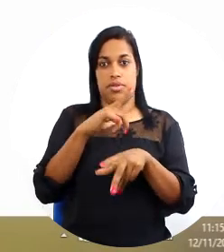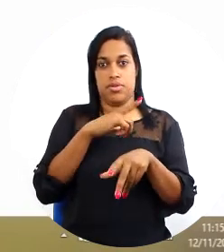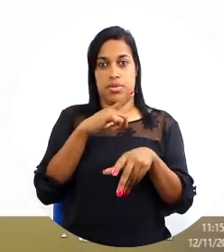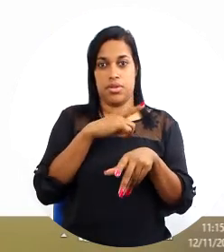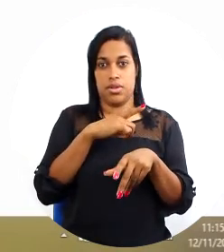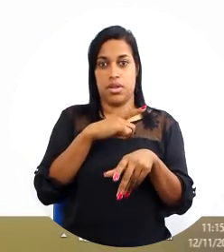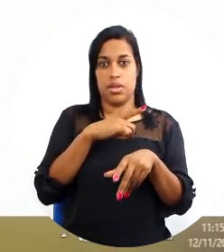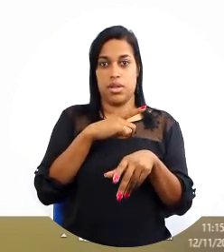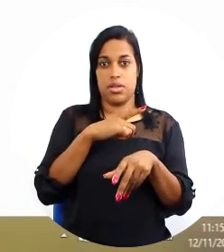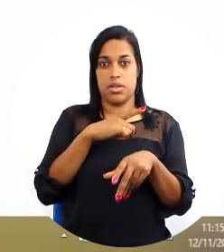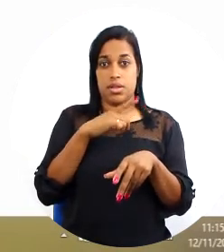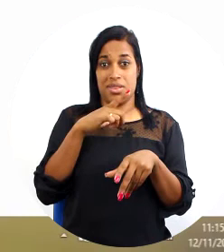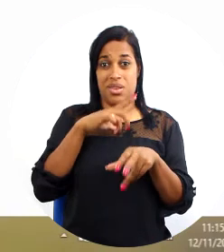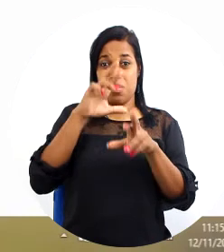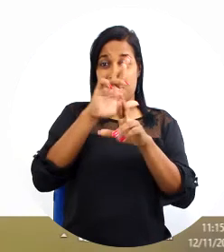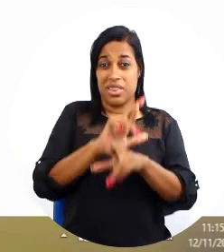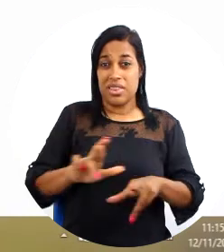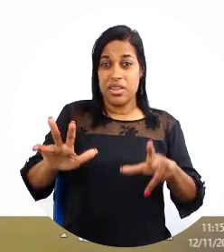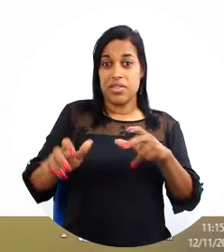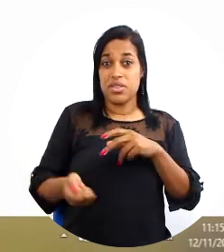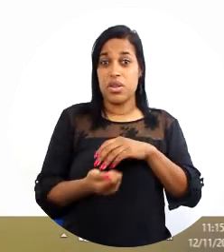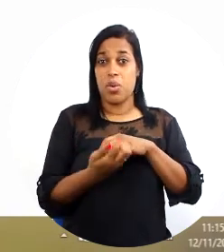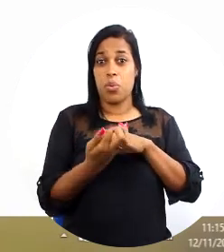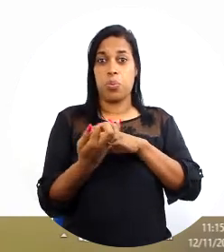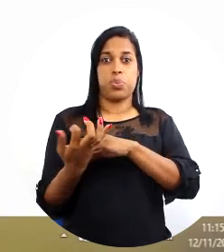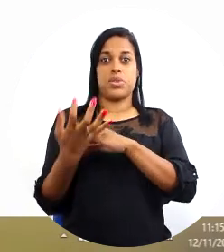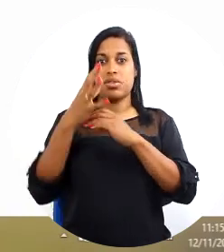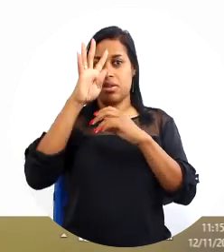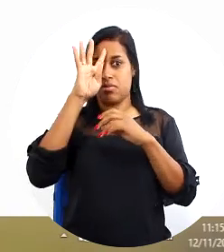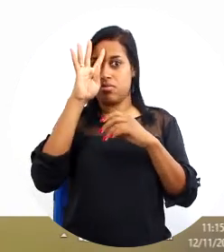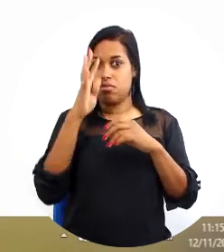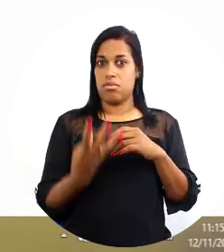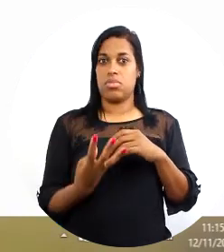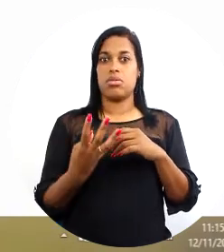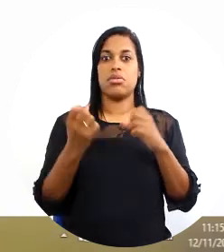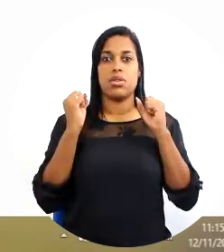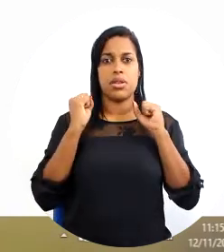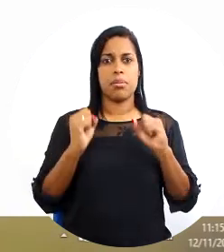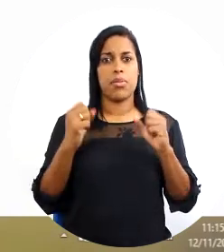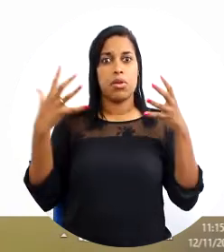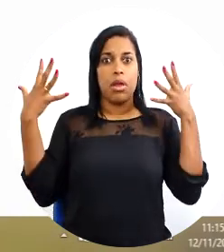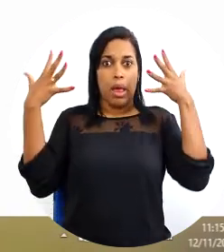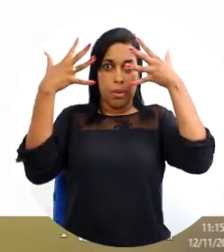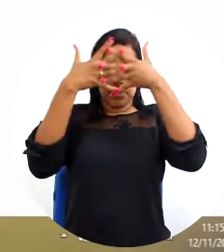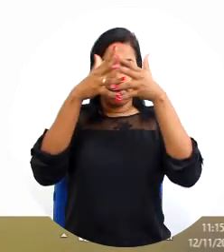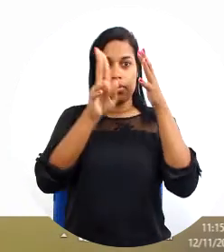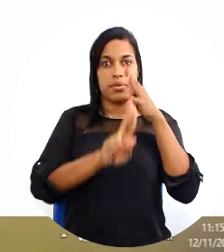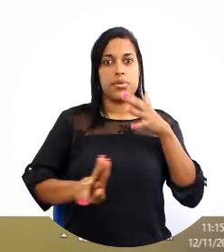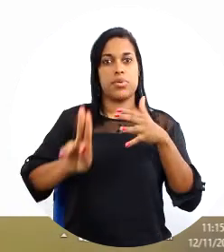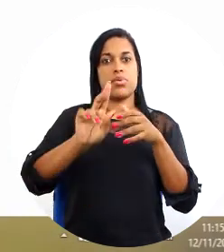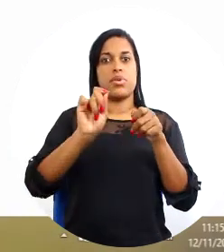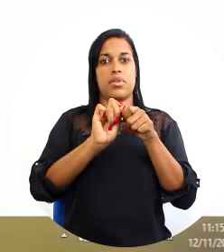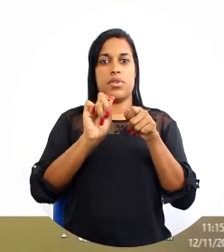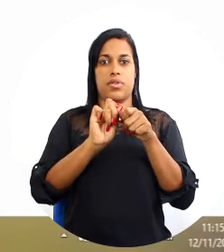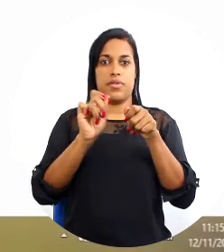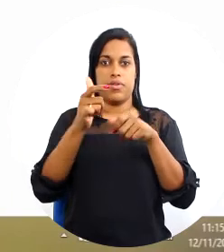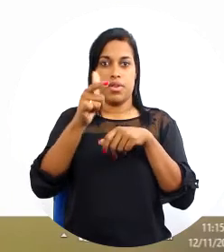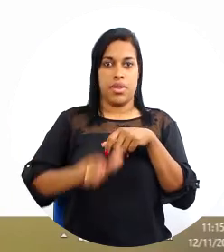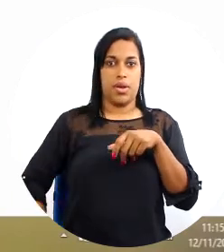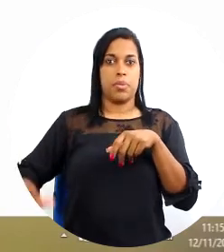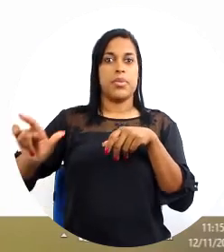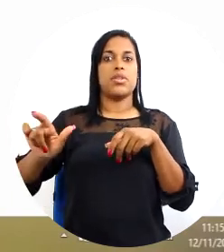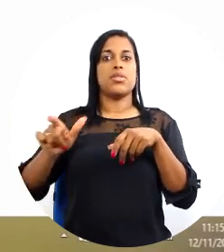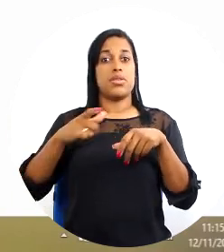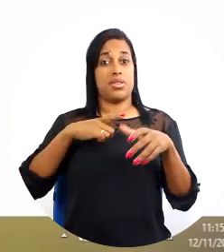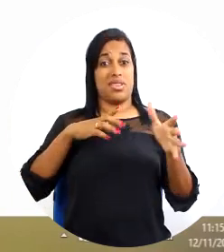então vai ser uma diferença na quantidade de resultados que pode confundir o usuário na hora dele fazer essa recuperação na